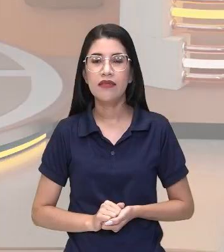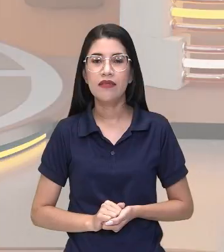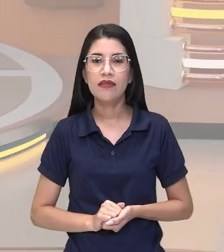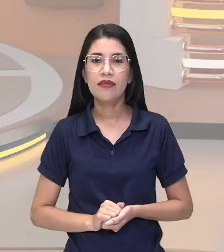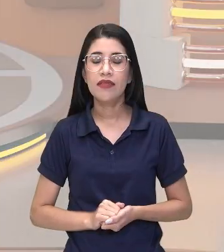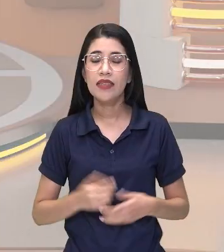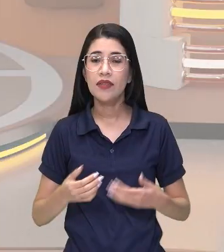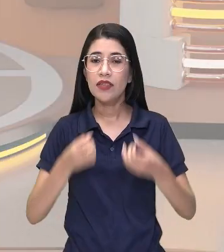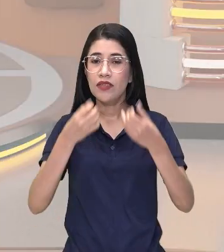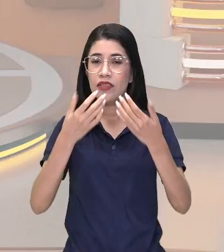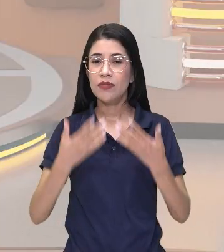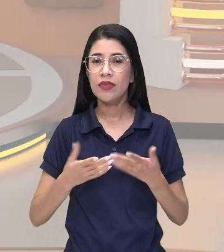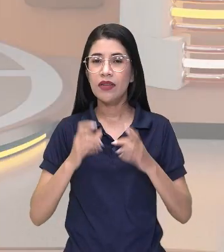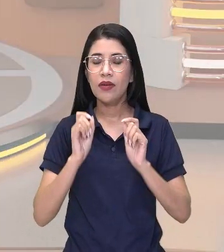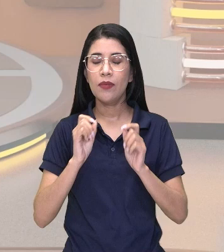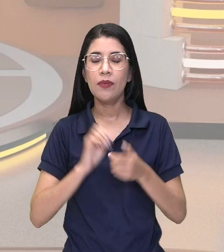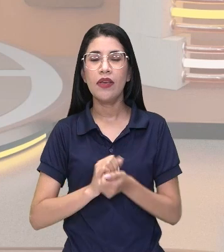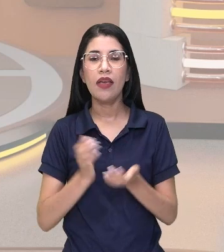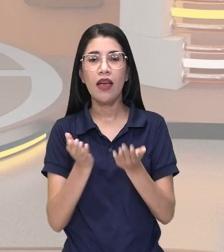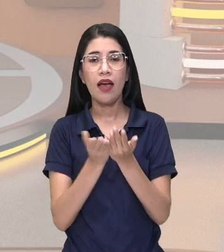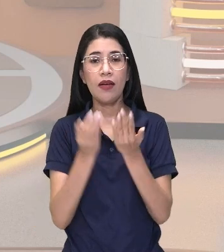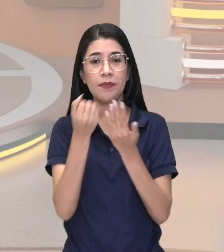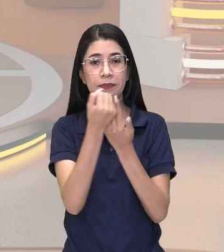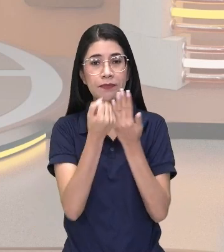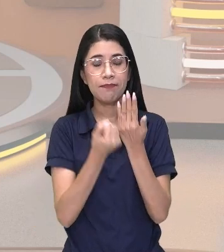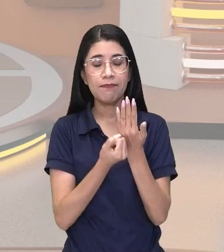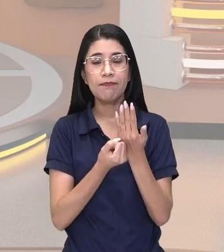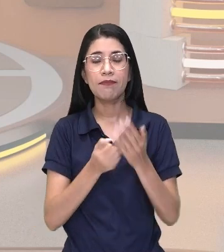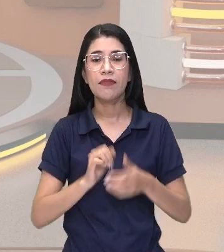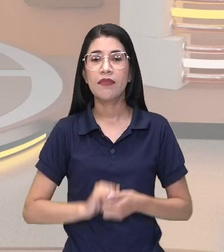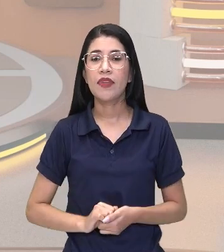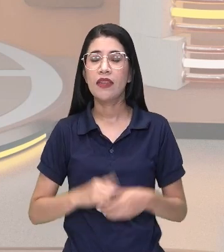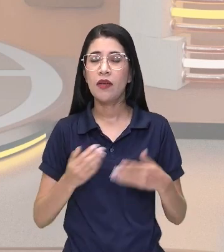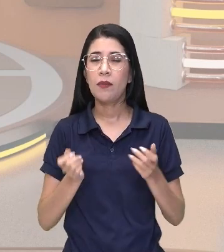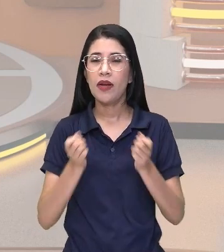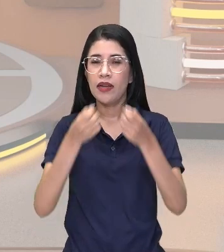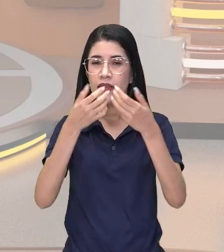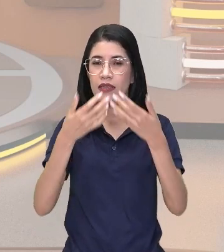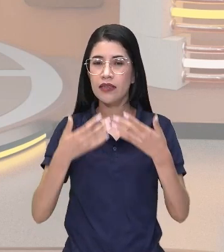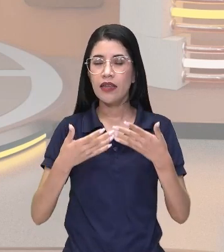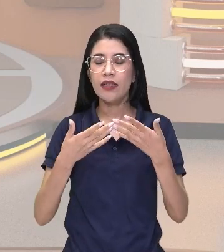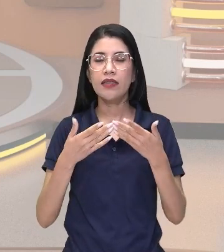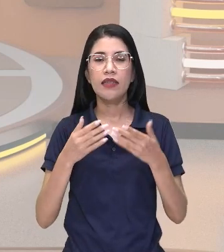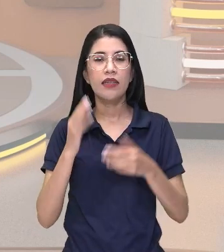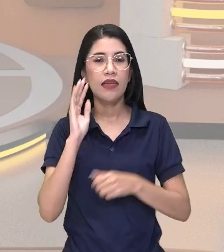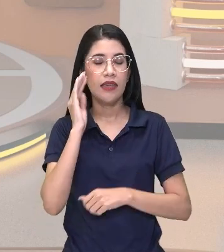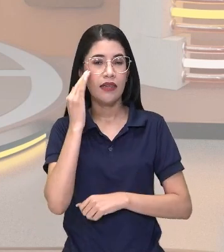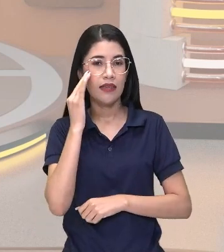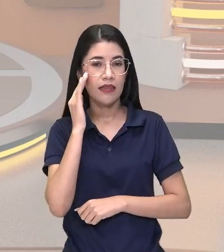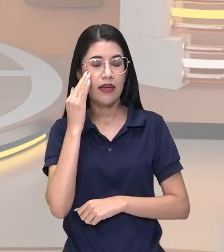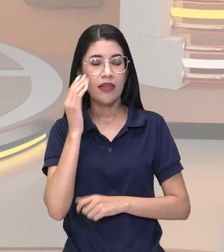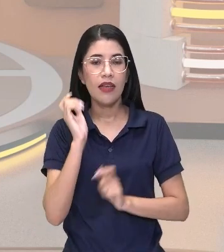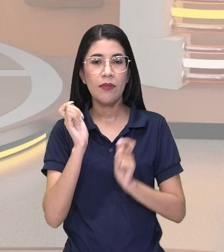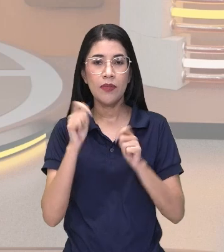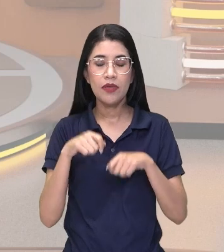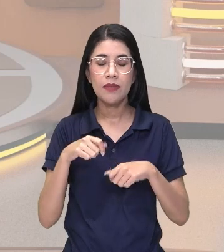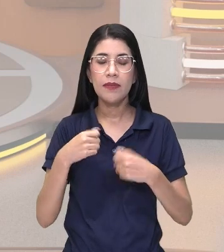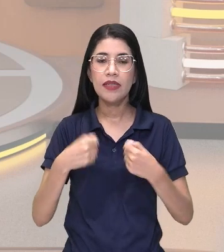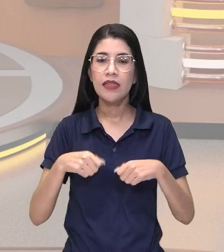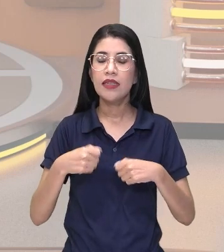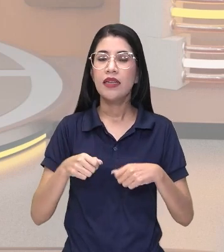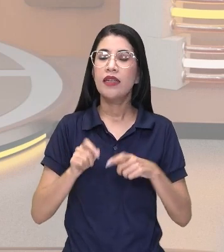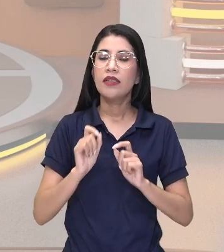Falaremos então sobre a reforma protestante. E para a gente entender essa reforma, é essencial que a gente compreenda